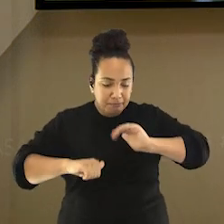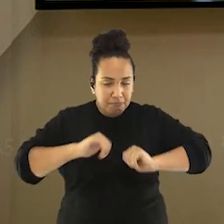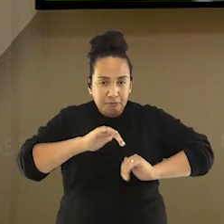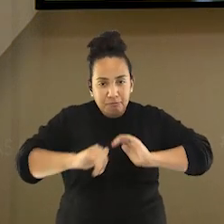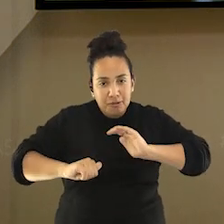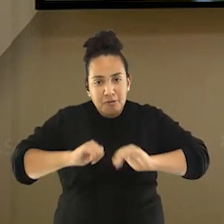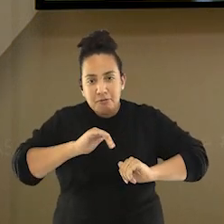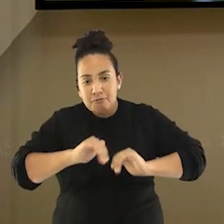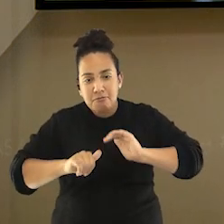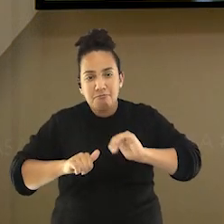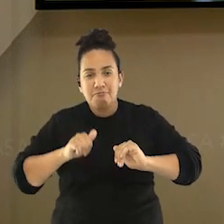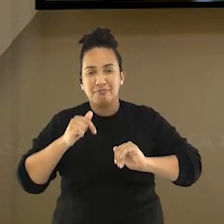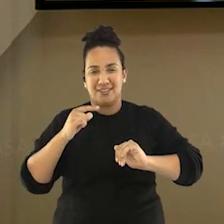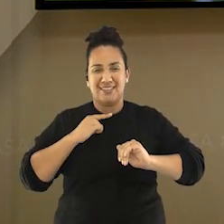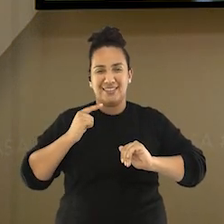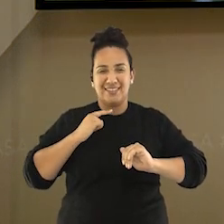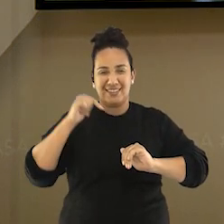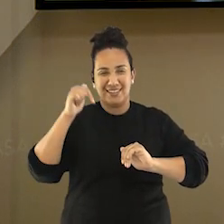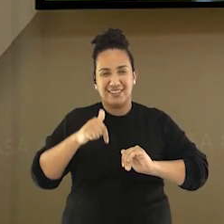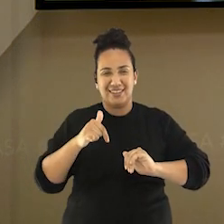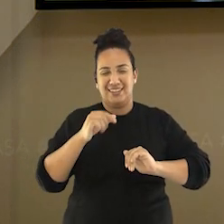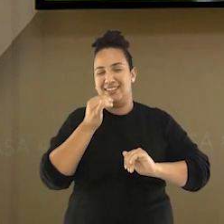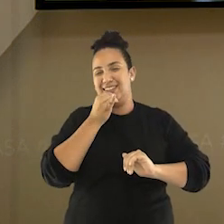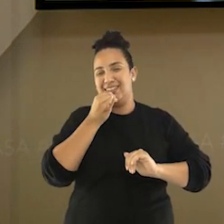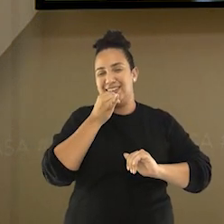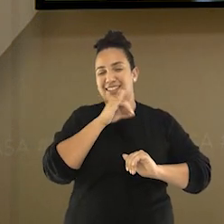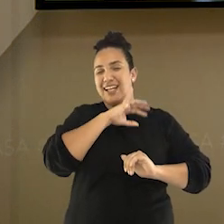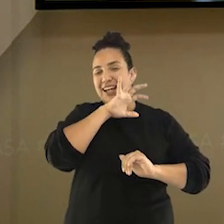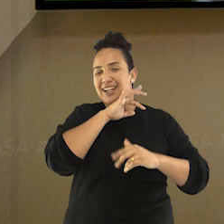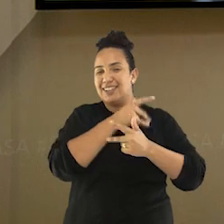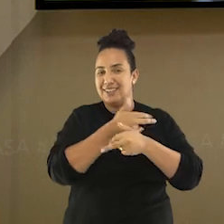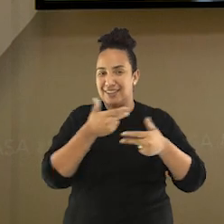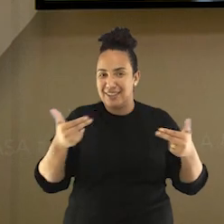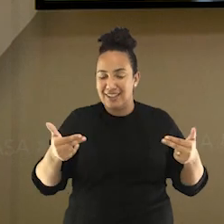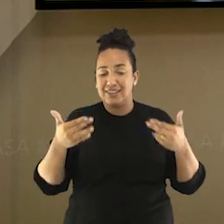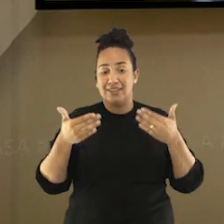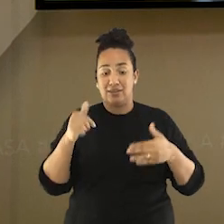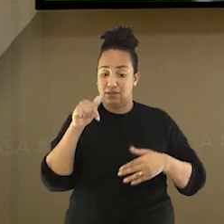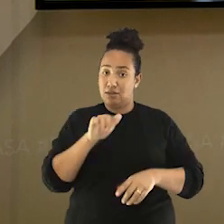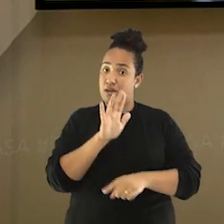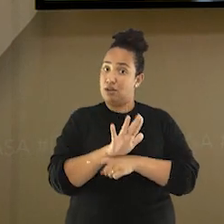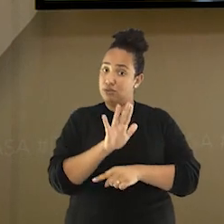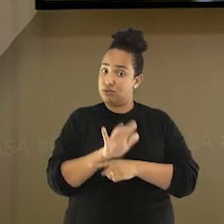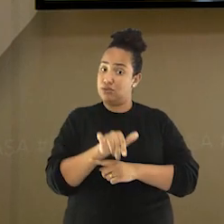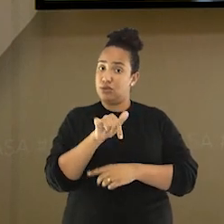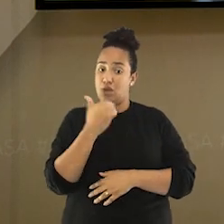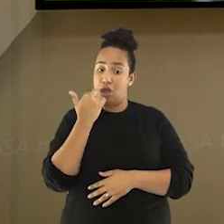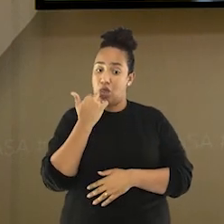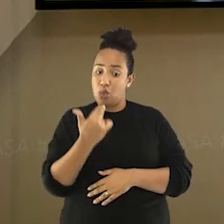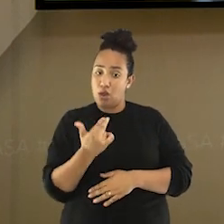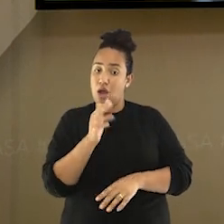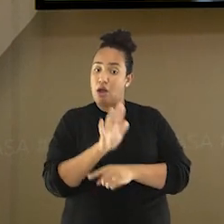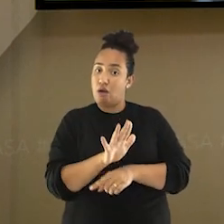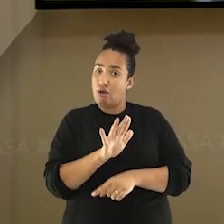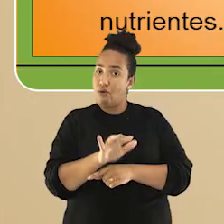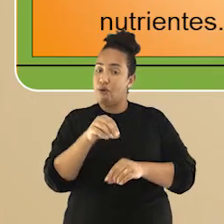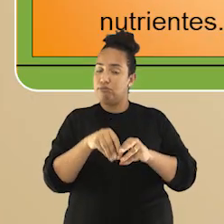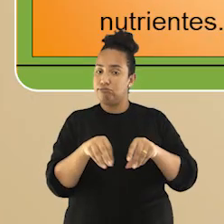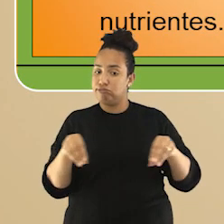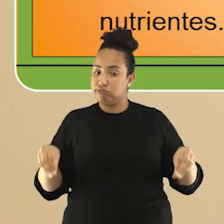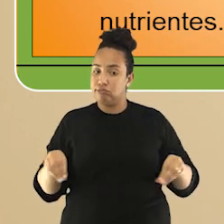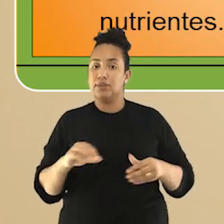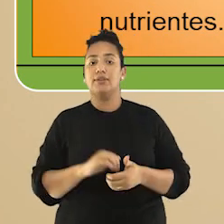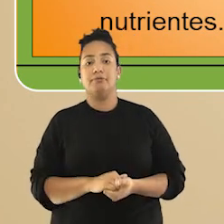piolho de cobra, tatuzinho de jardim, os ácaros, besouros, todos eles contribuem para o ciclo dos nutrientes nesse sentido.